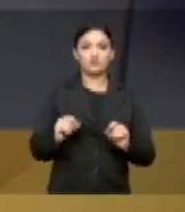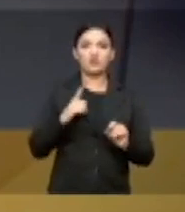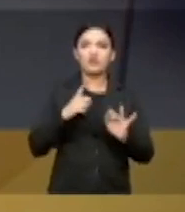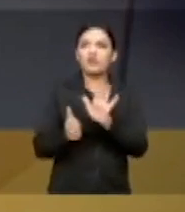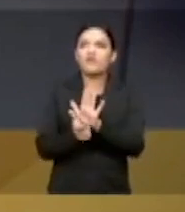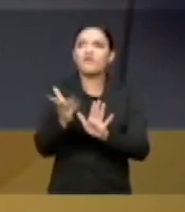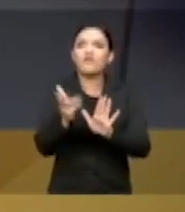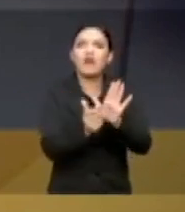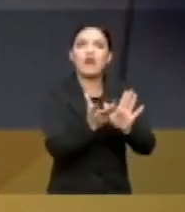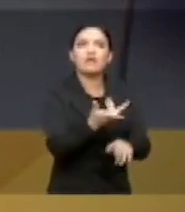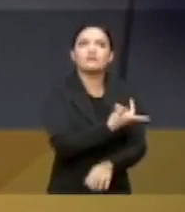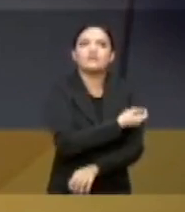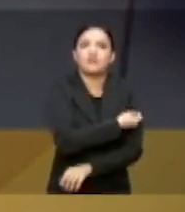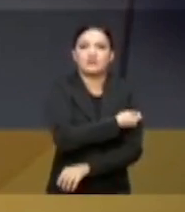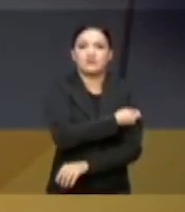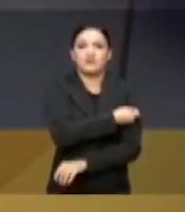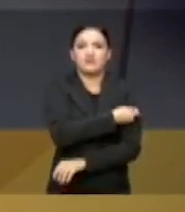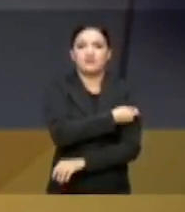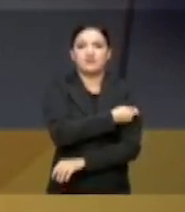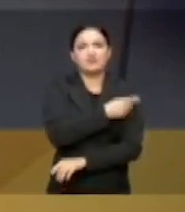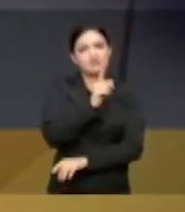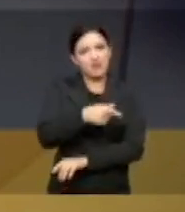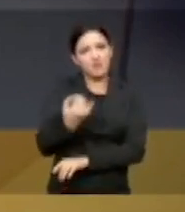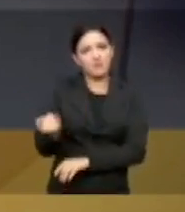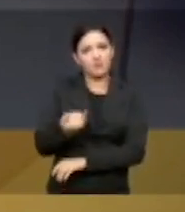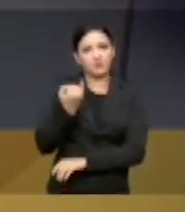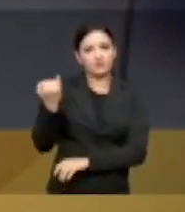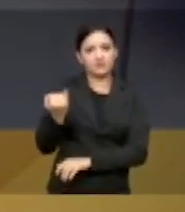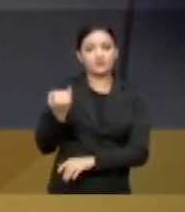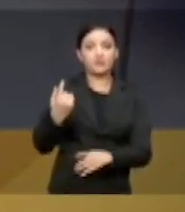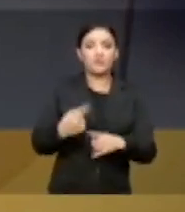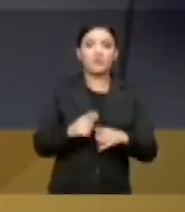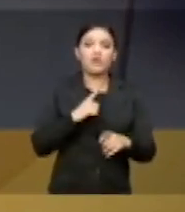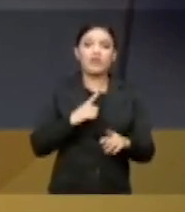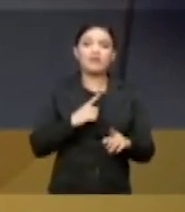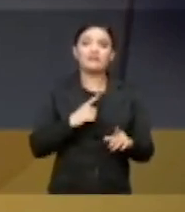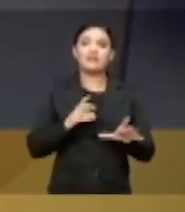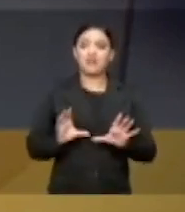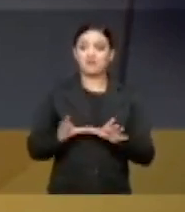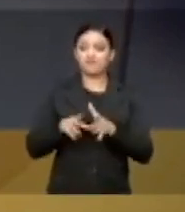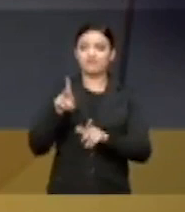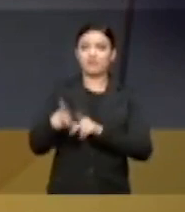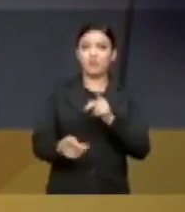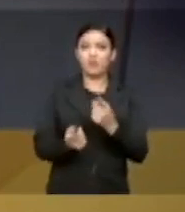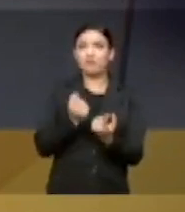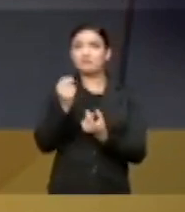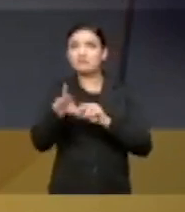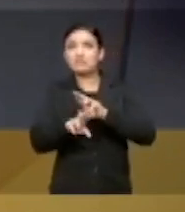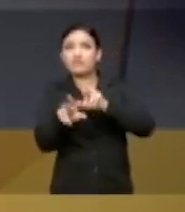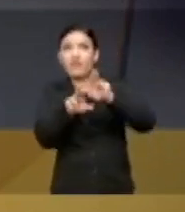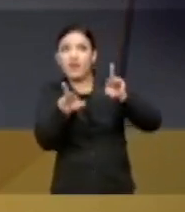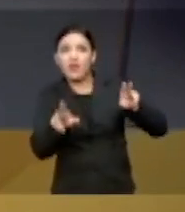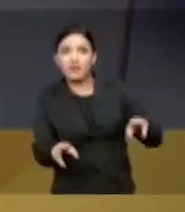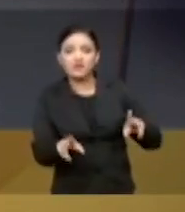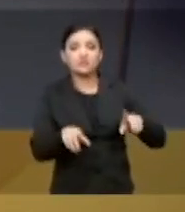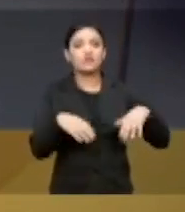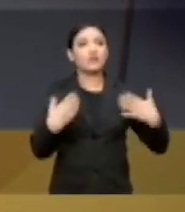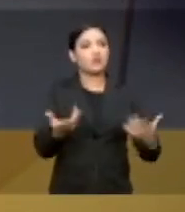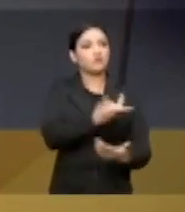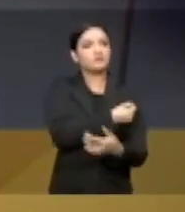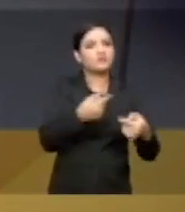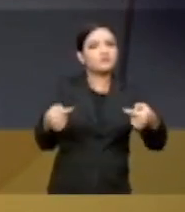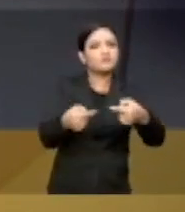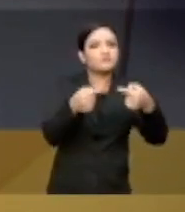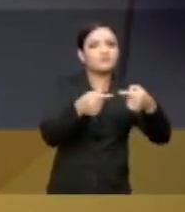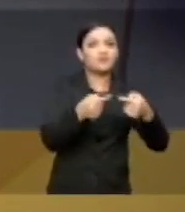vacina, de modo a bem cobrir as naturais variações populacionais, sobretudo com alternativas